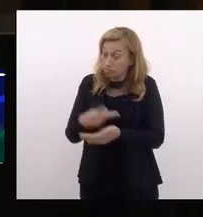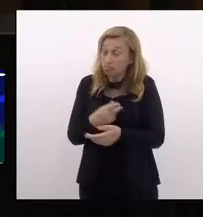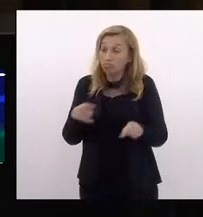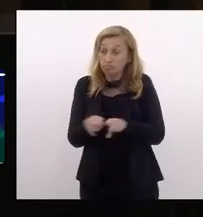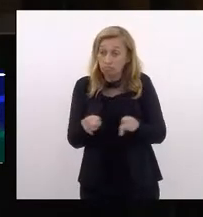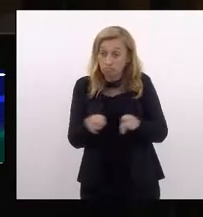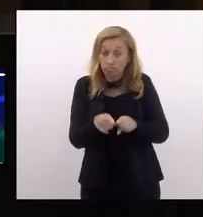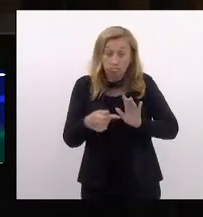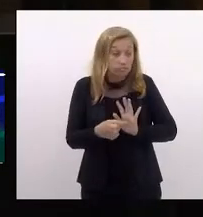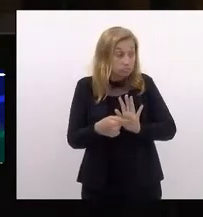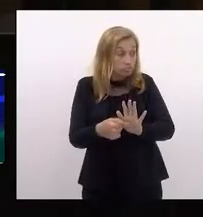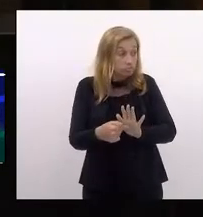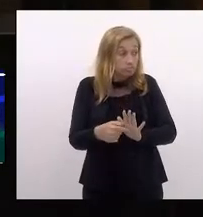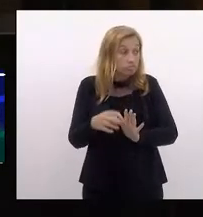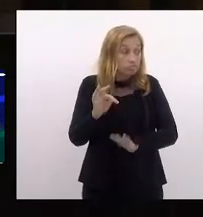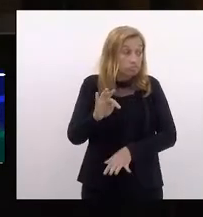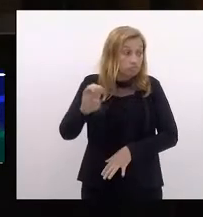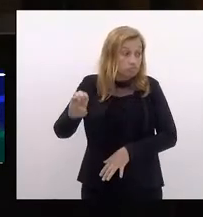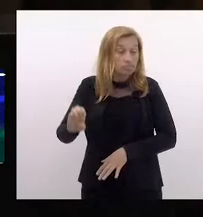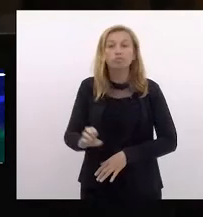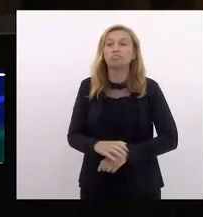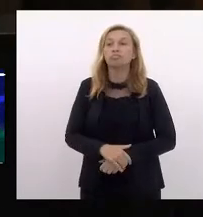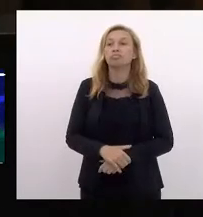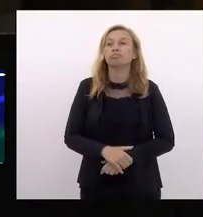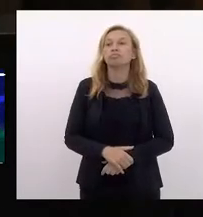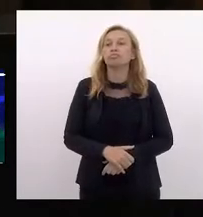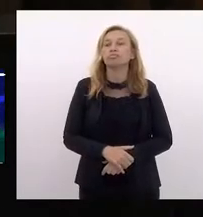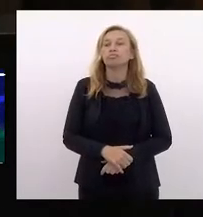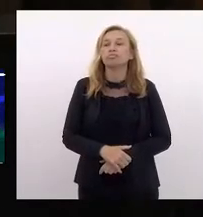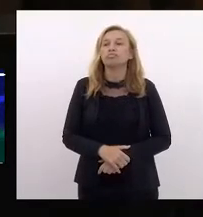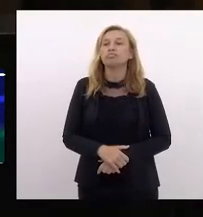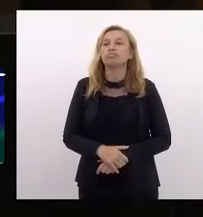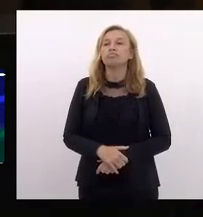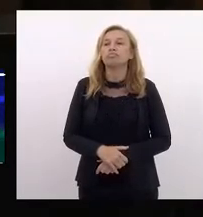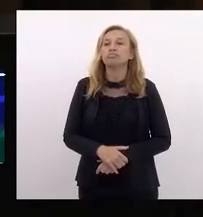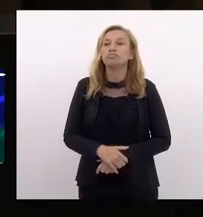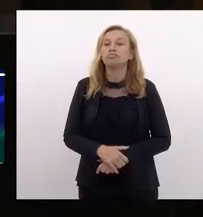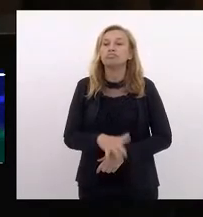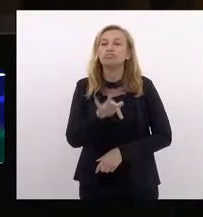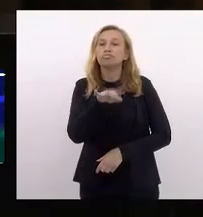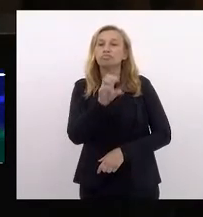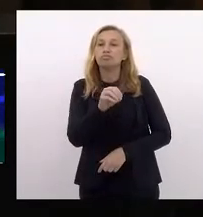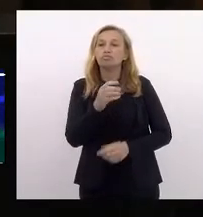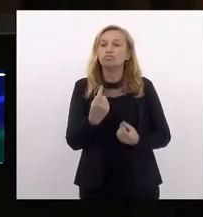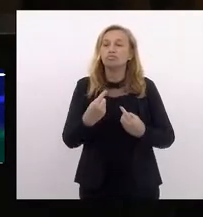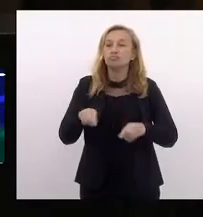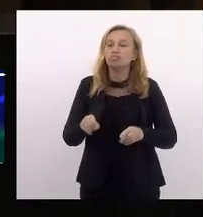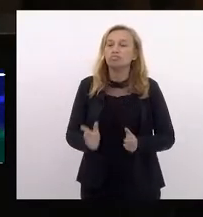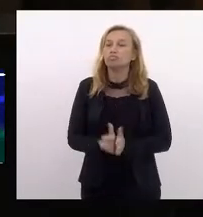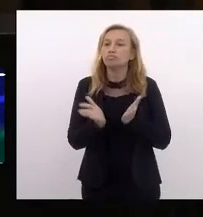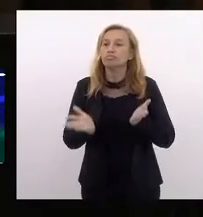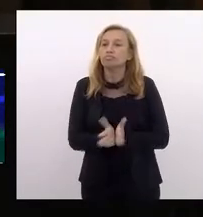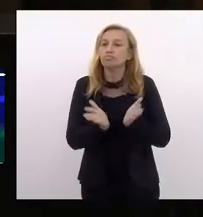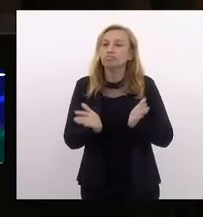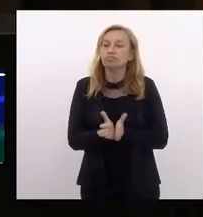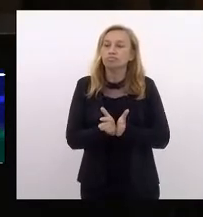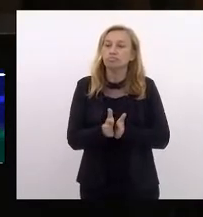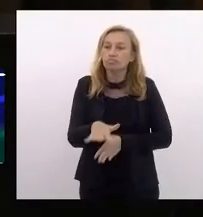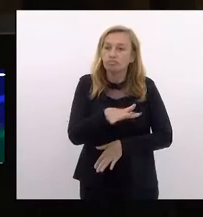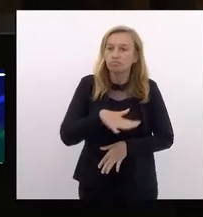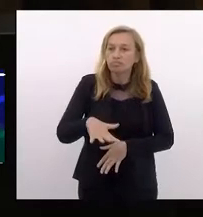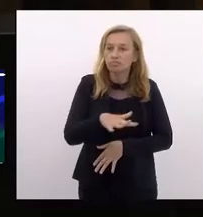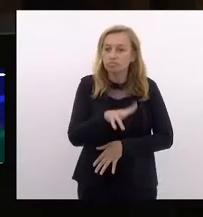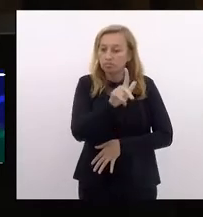apontada pelo Tribunal de Contas do Estado do Rio de Janeiro é a utilização do fundo de combate à pobreza para